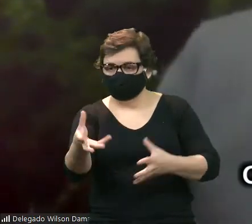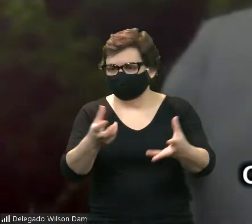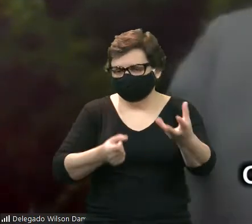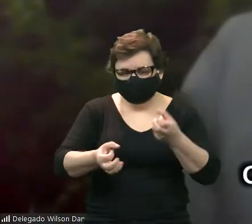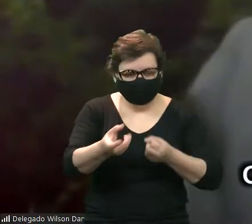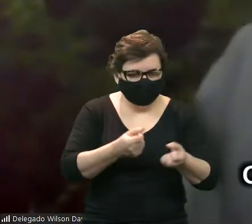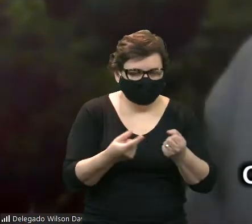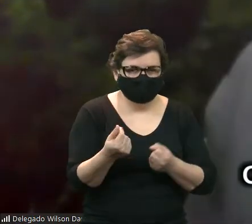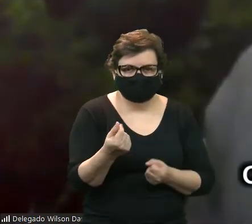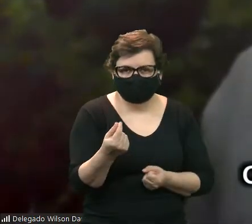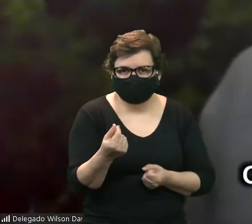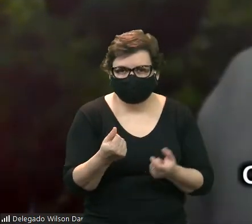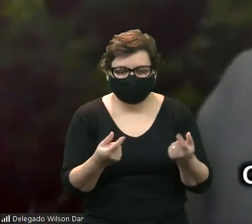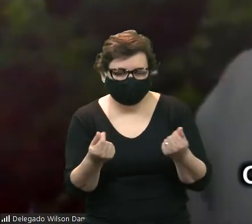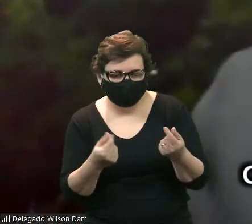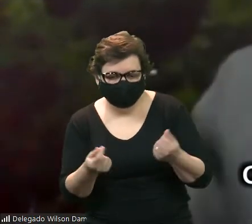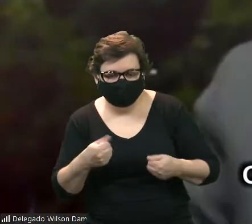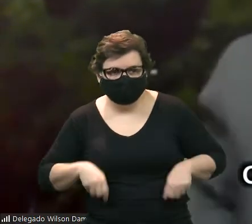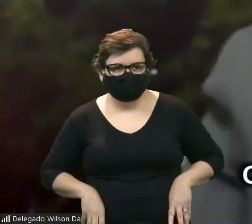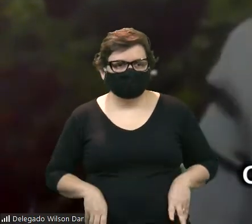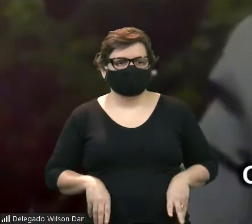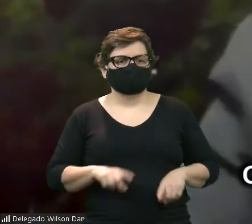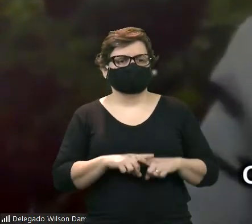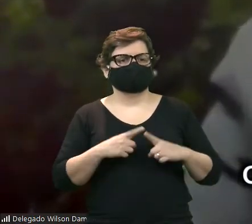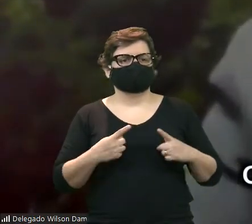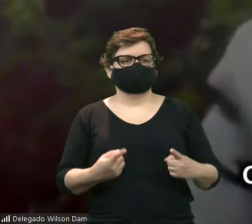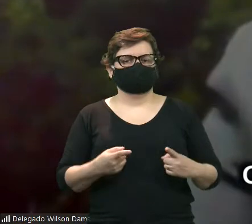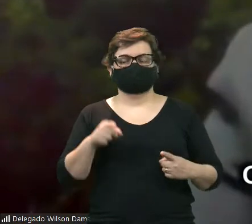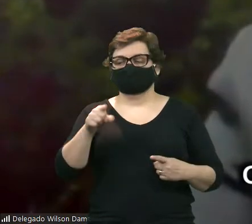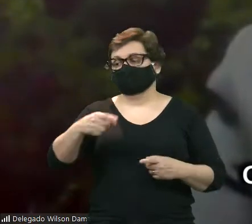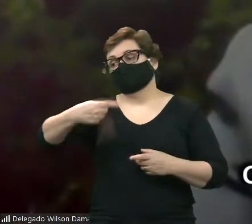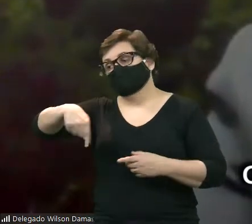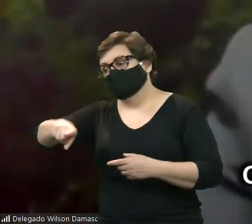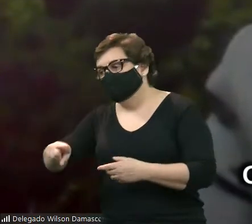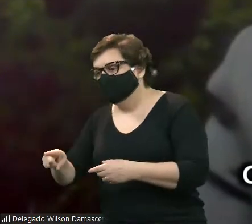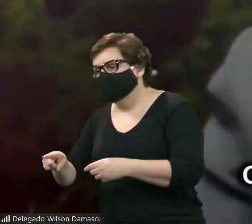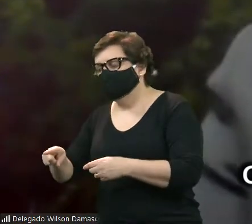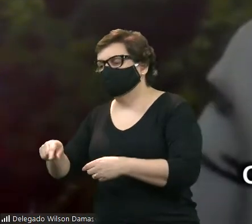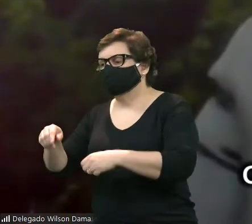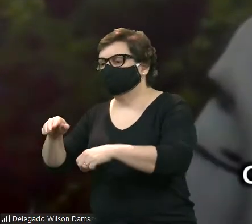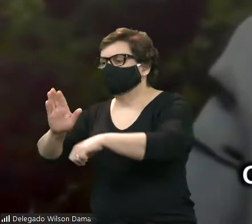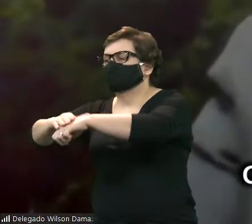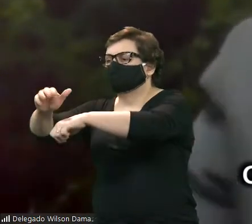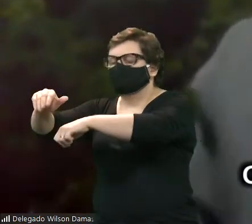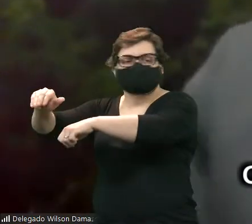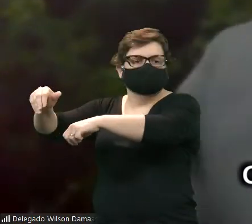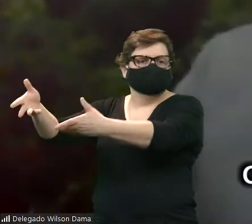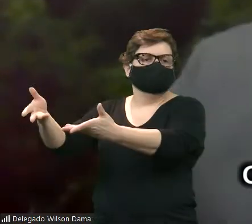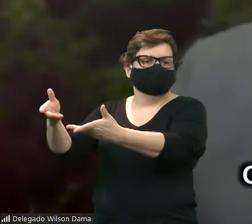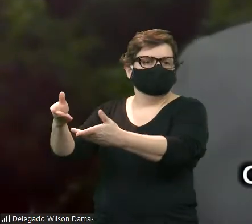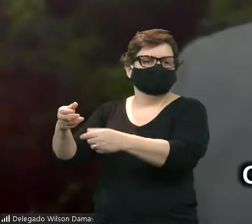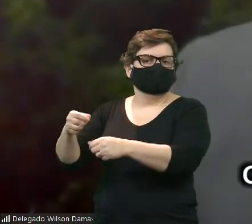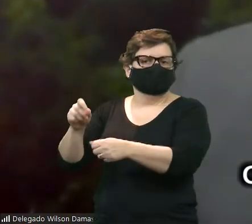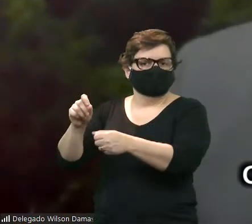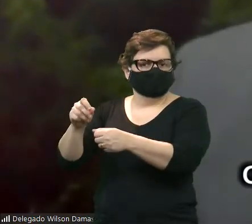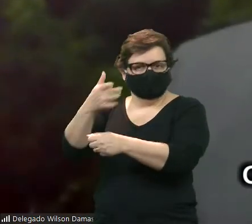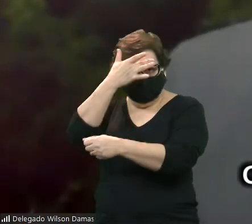não é só arrecadar, é você ir lá, vai notificar a pessoa, vai dar um prazo para ela